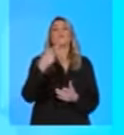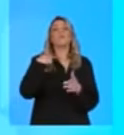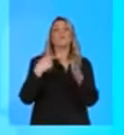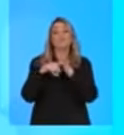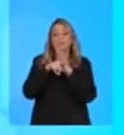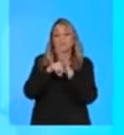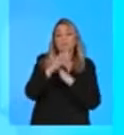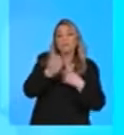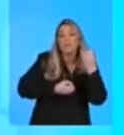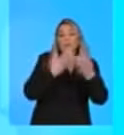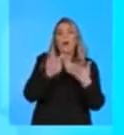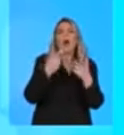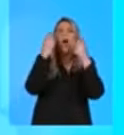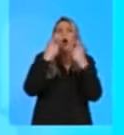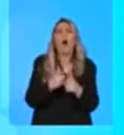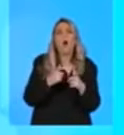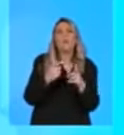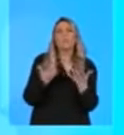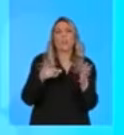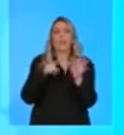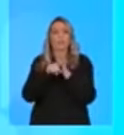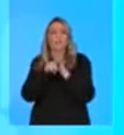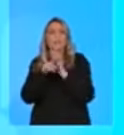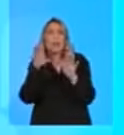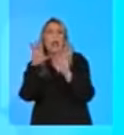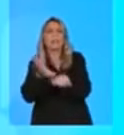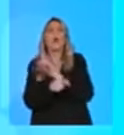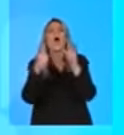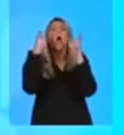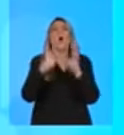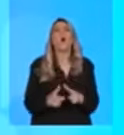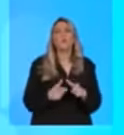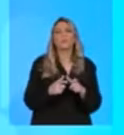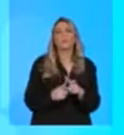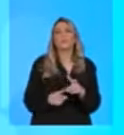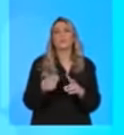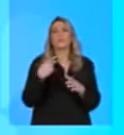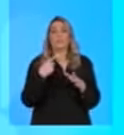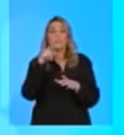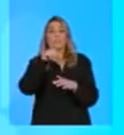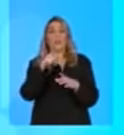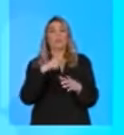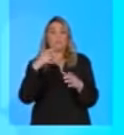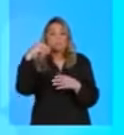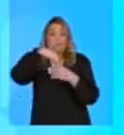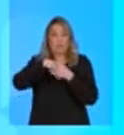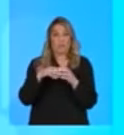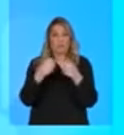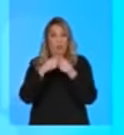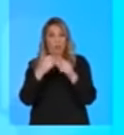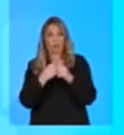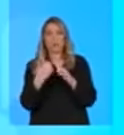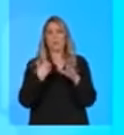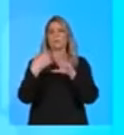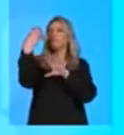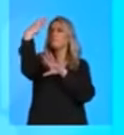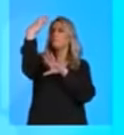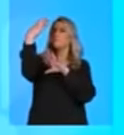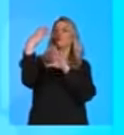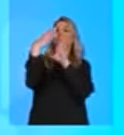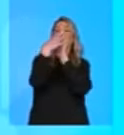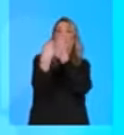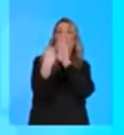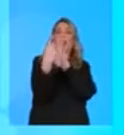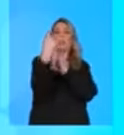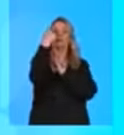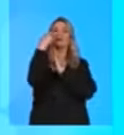Aonde estão os criminosos e quem são no Rio Card que quando você coloca no ônibus agora vai começar a ter leitura facial para saber se o dono do Rio